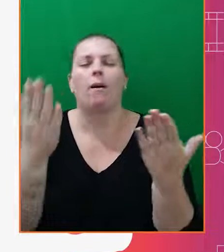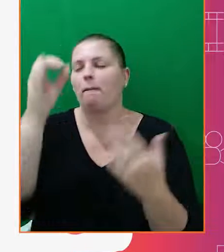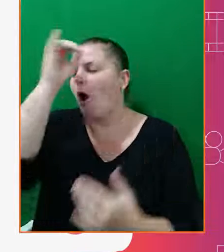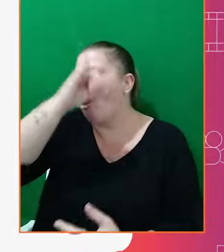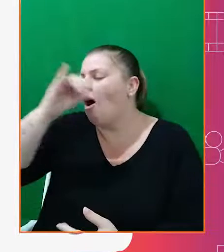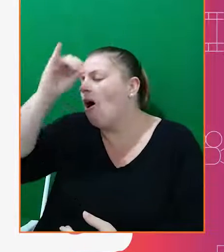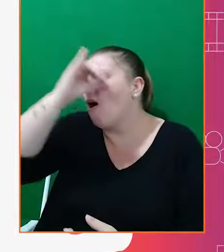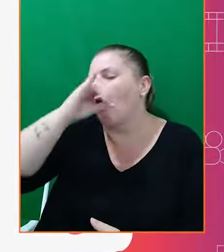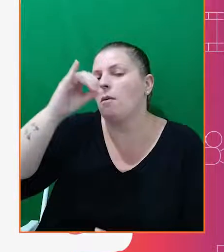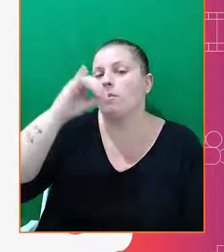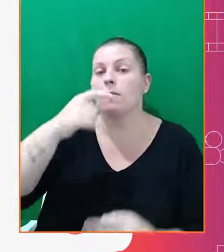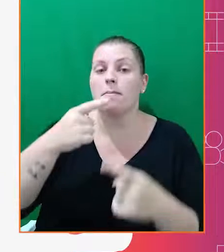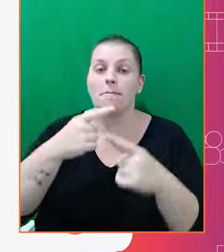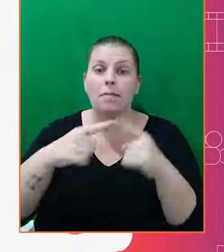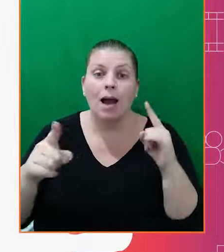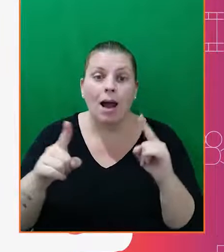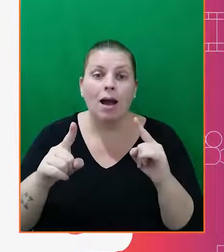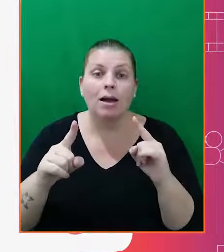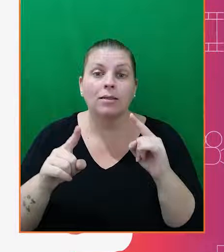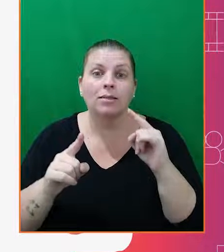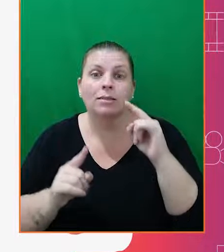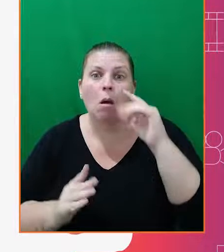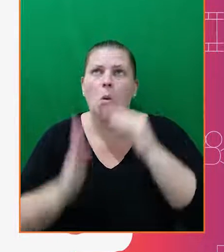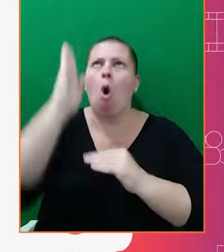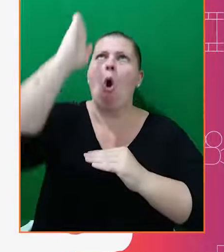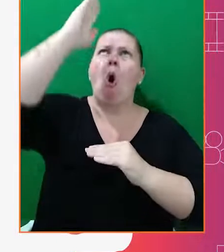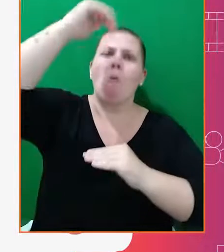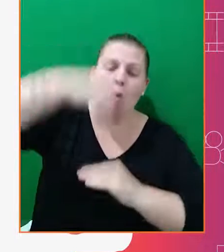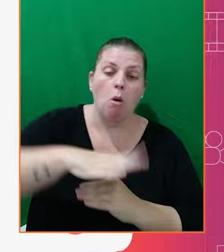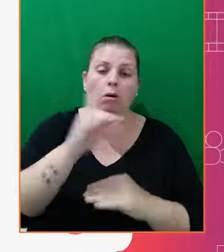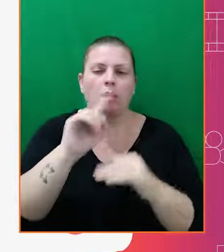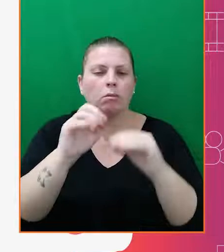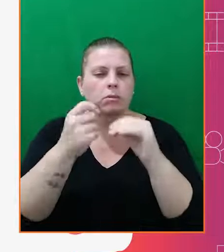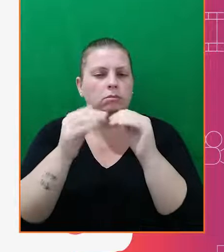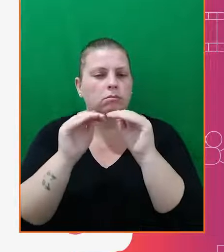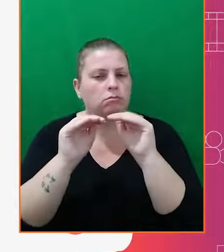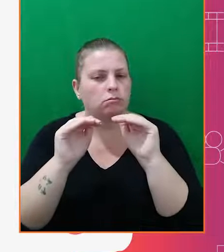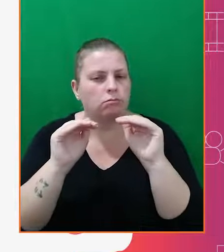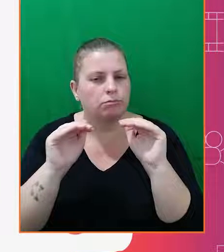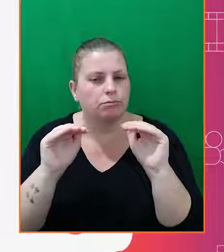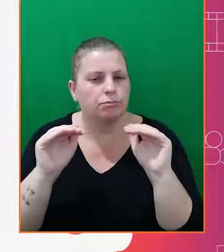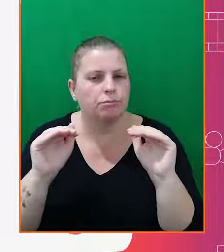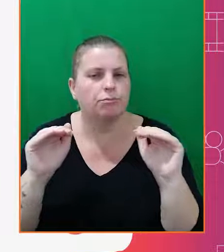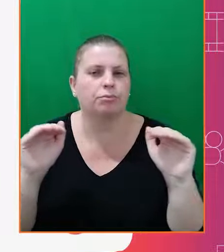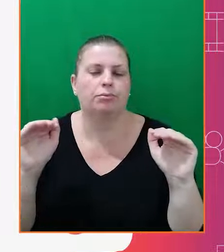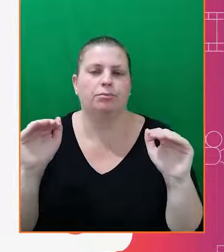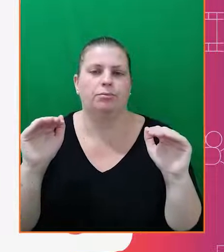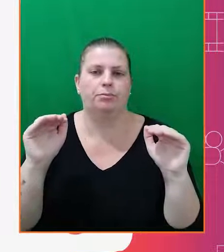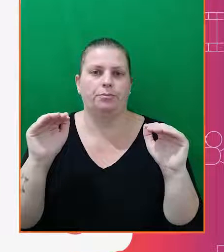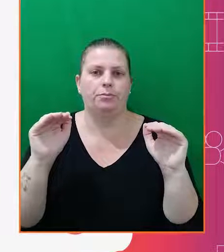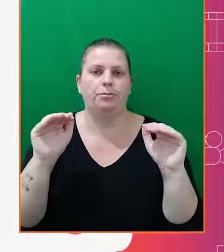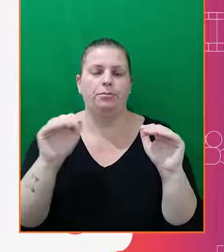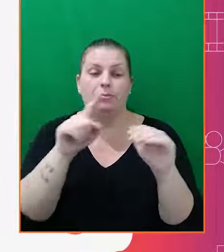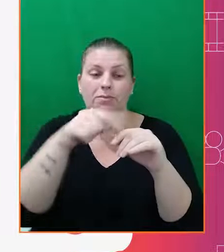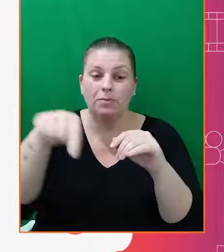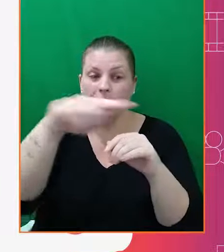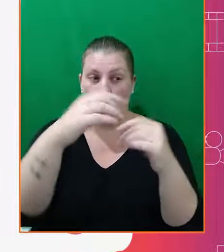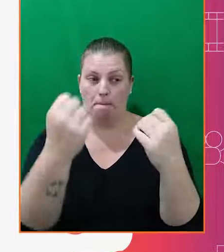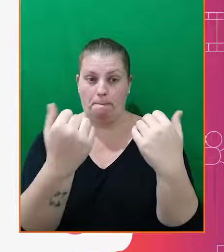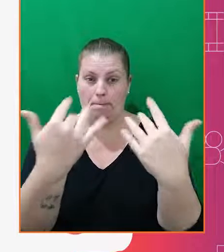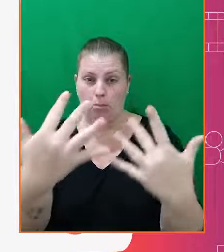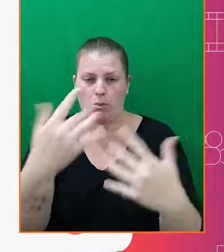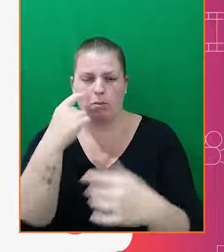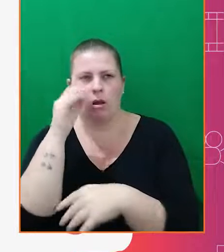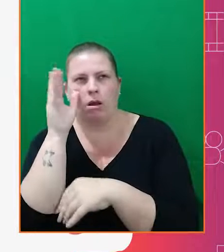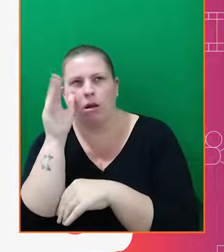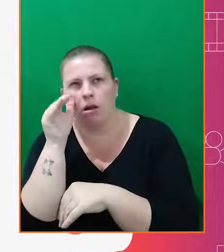bobo, mas tudo isso nas proporções certas. E a combinação dessas qualidades deve permitir que o público